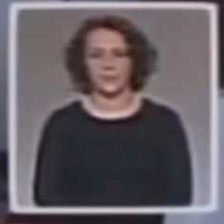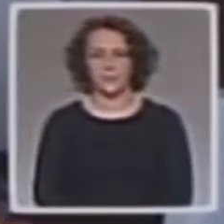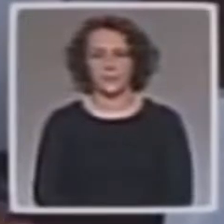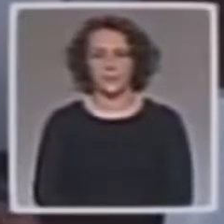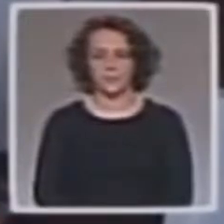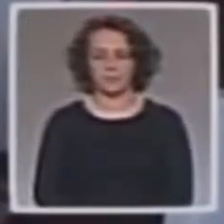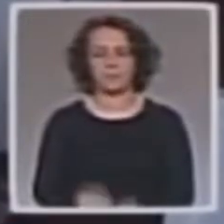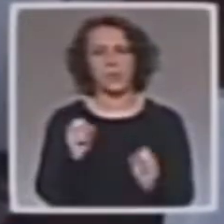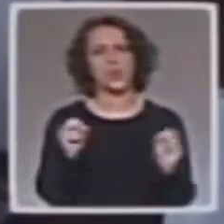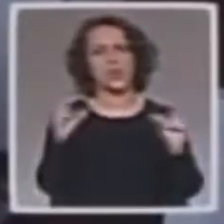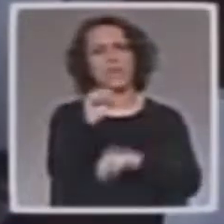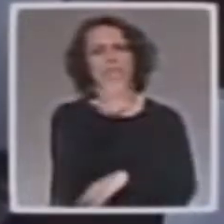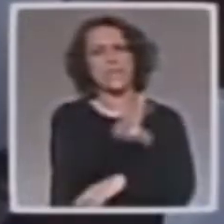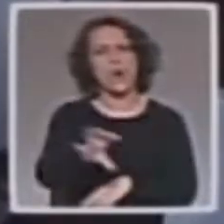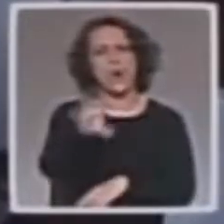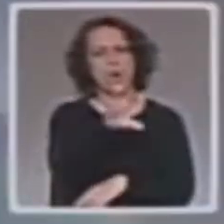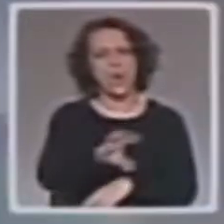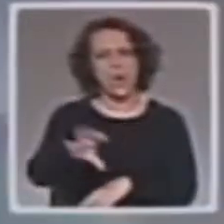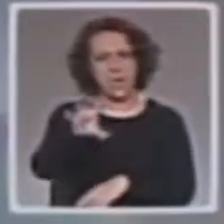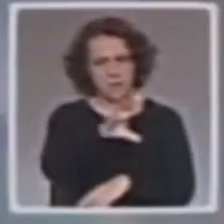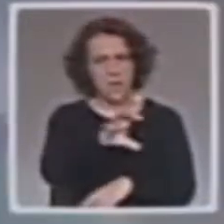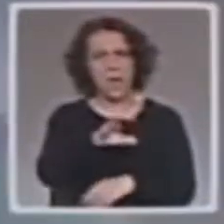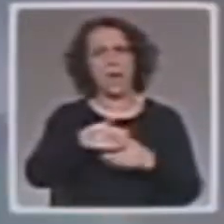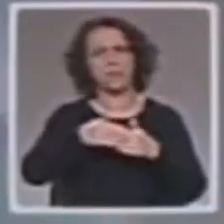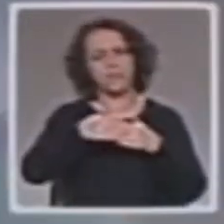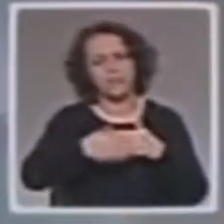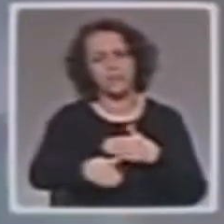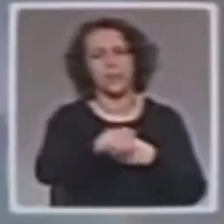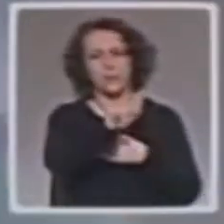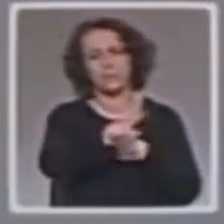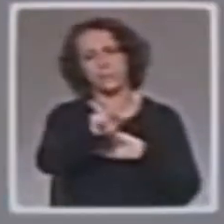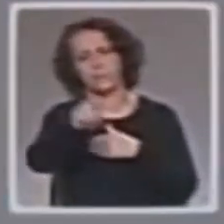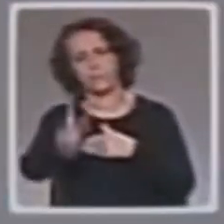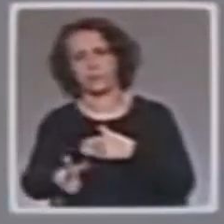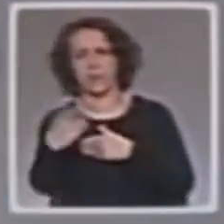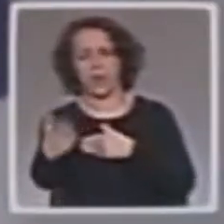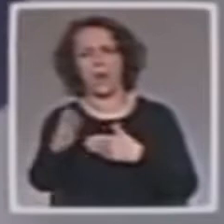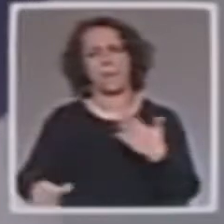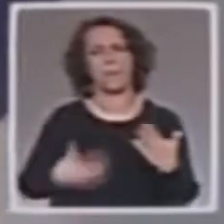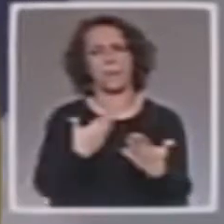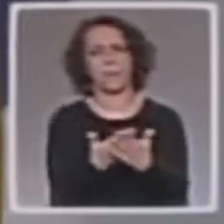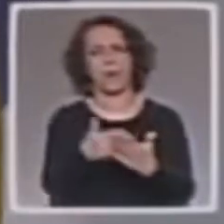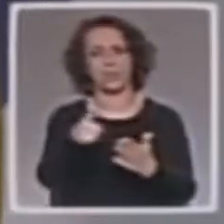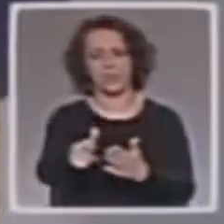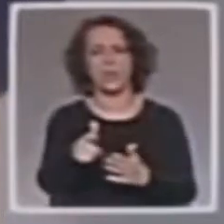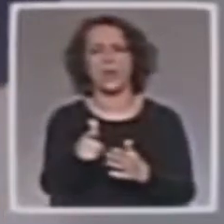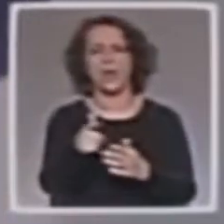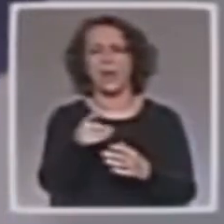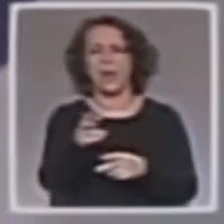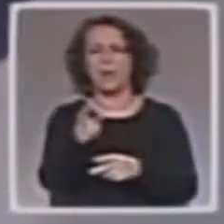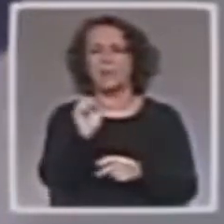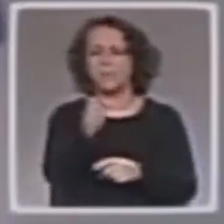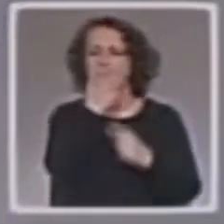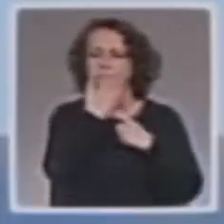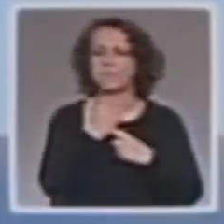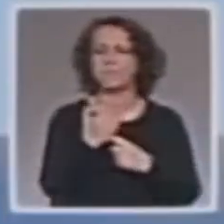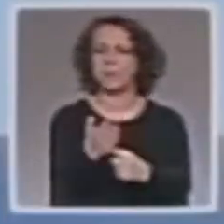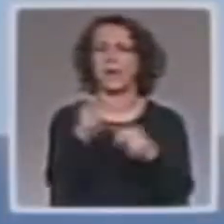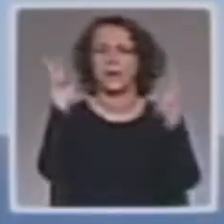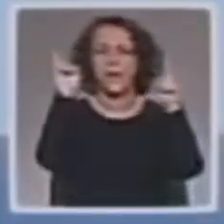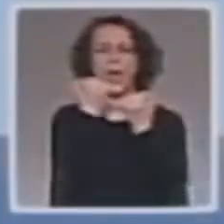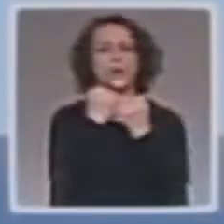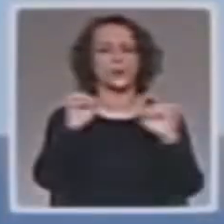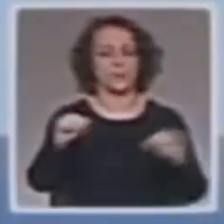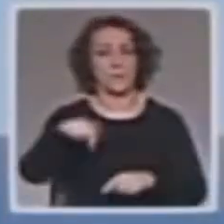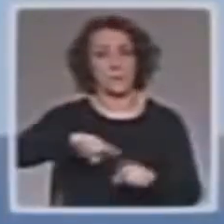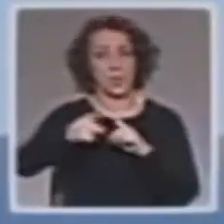É com um novo figurino para as próximas três edições que foi apresentada a Atlantis Cup Regata da Autonomia. A novidade deste